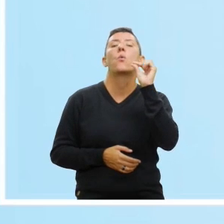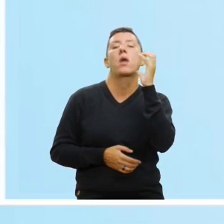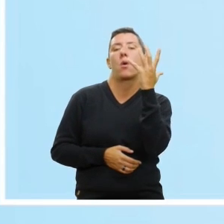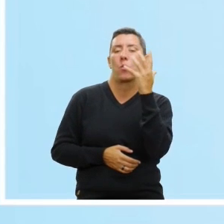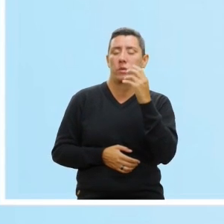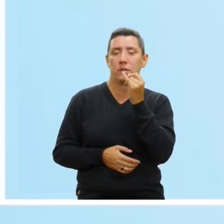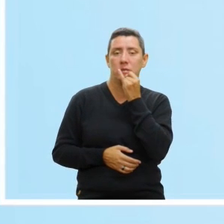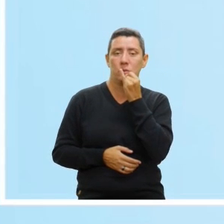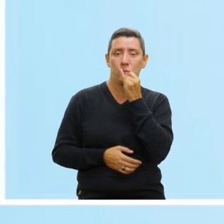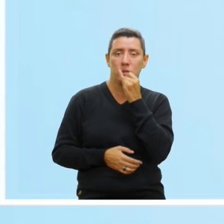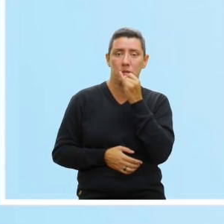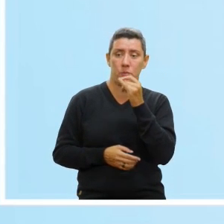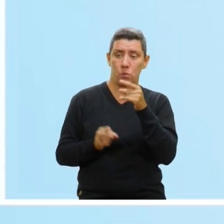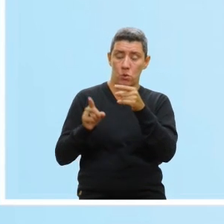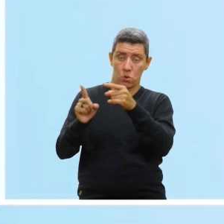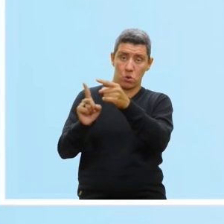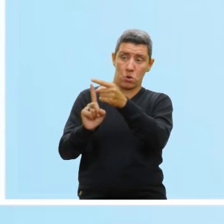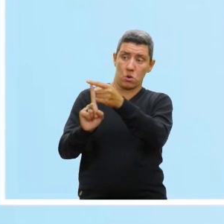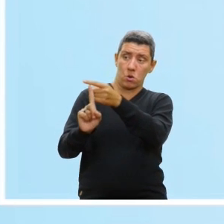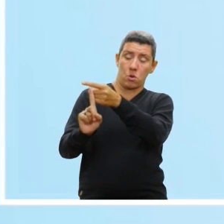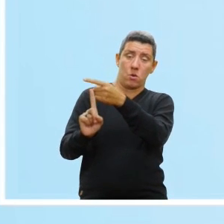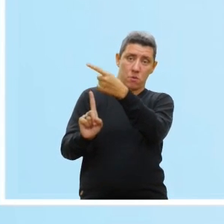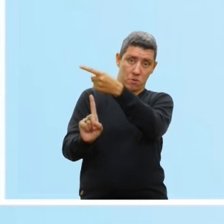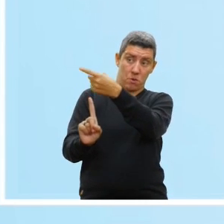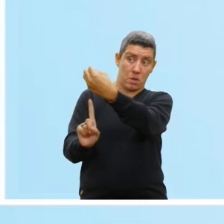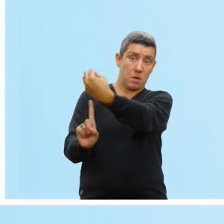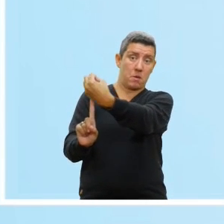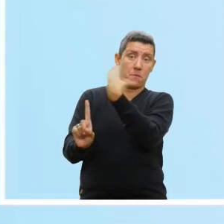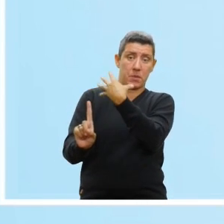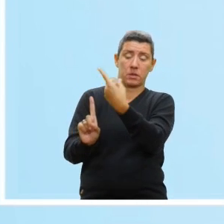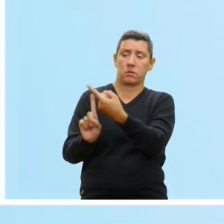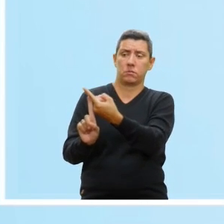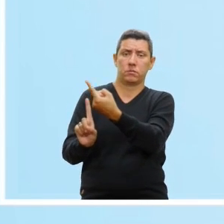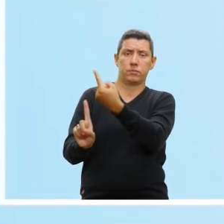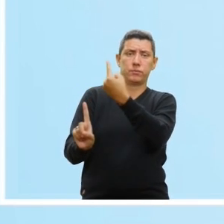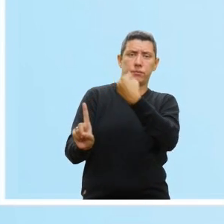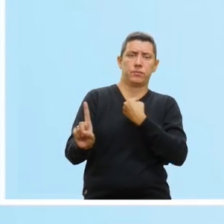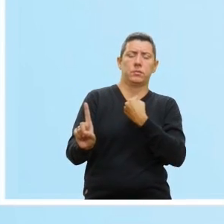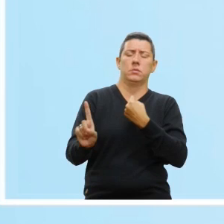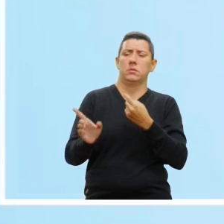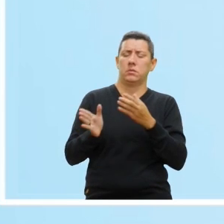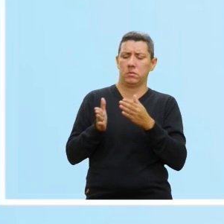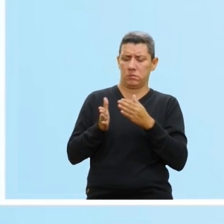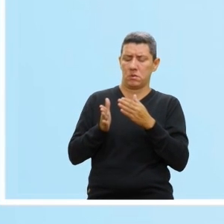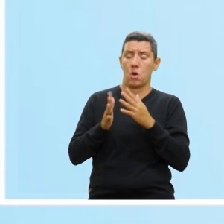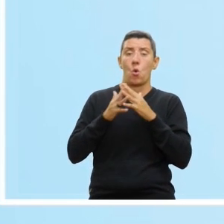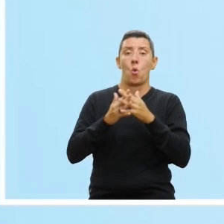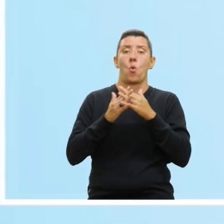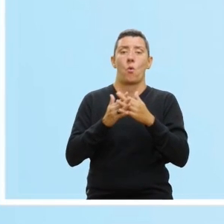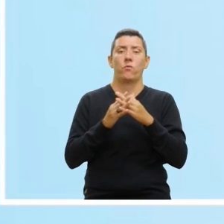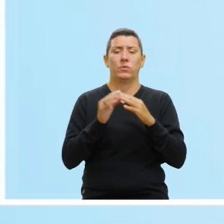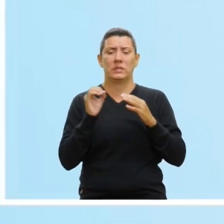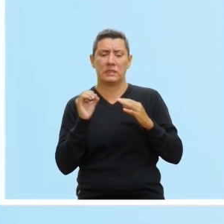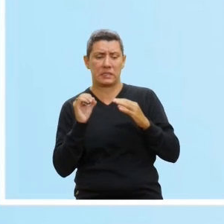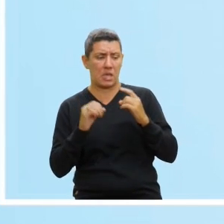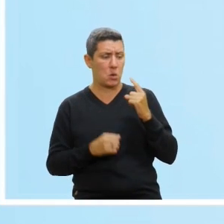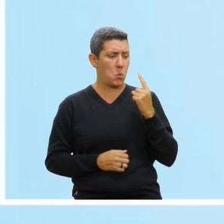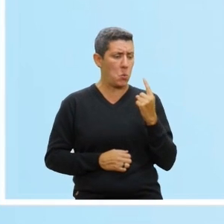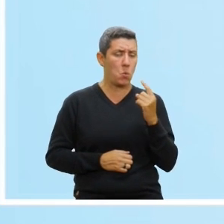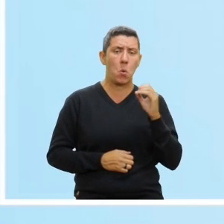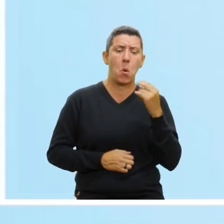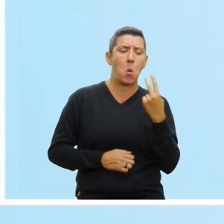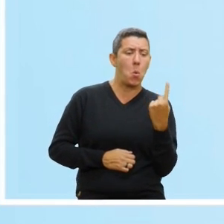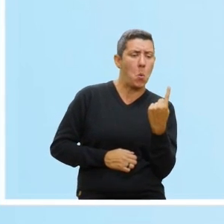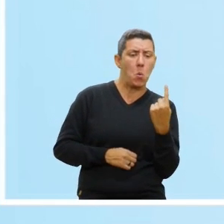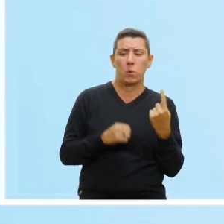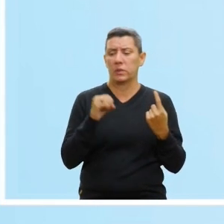se é um 0 ou se é um 1, porque o pulso está tão alargado que ele não consegue entender se é 1 ou se ele é um 0. Então, esse é um